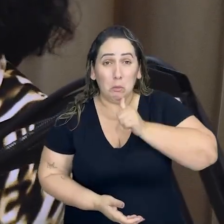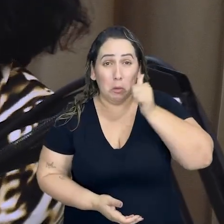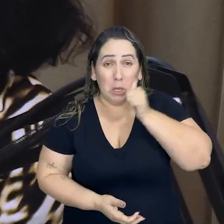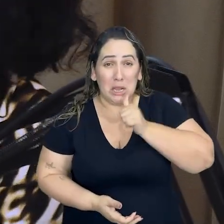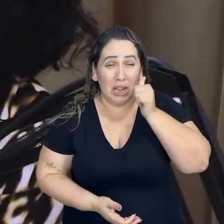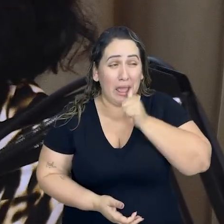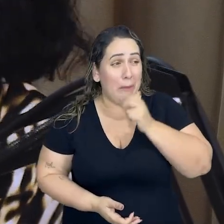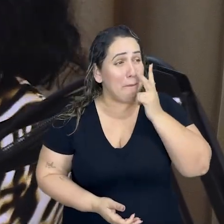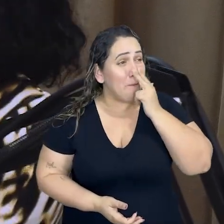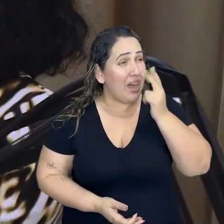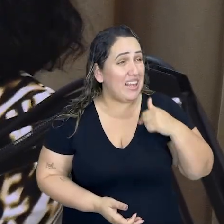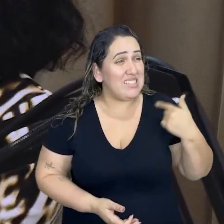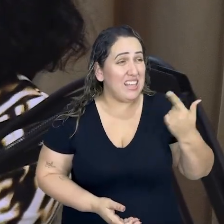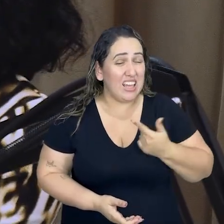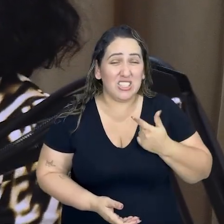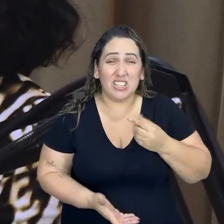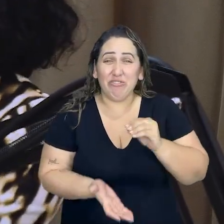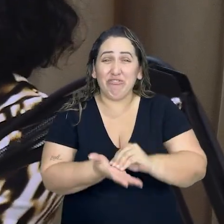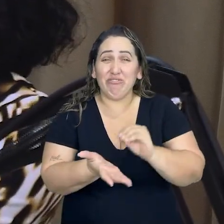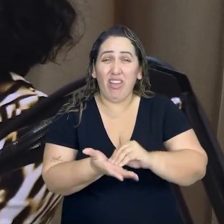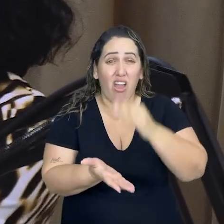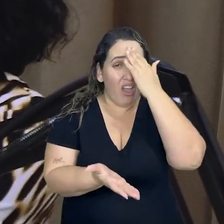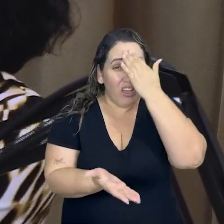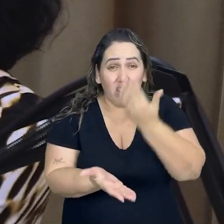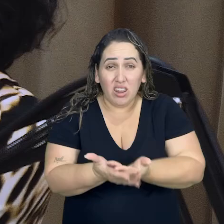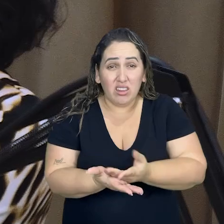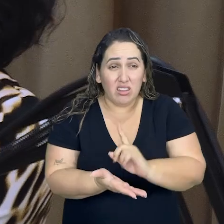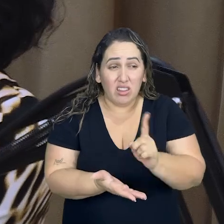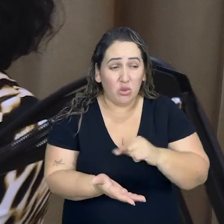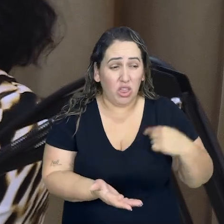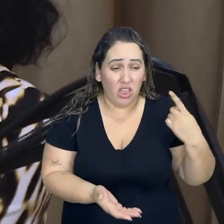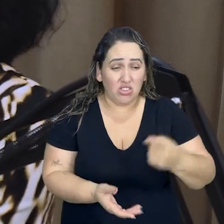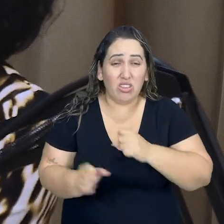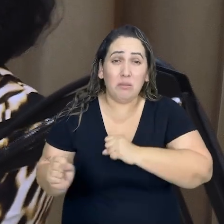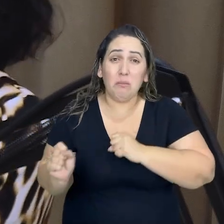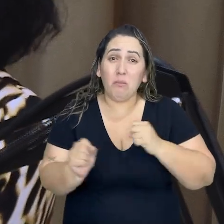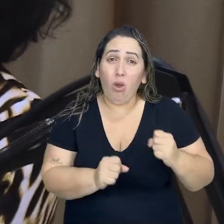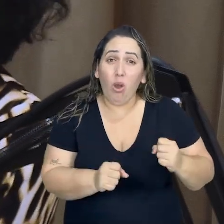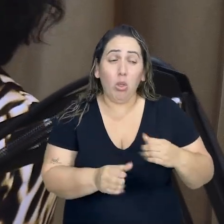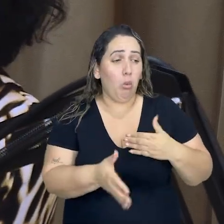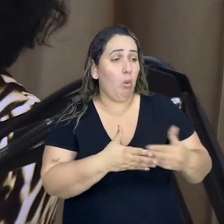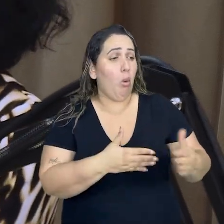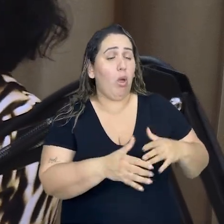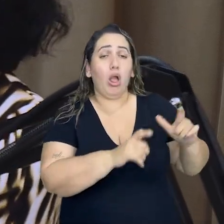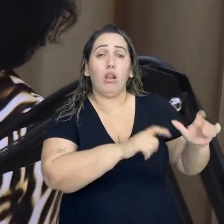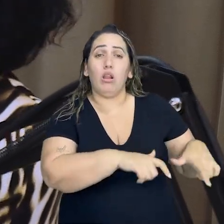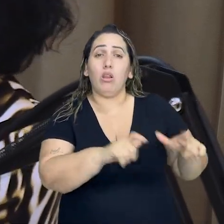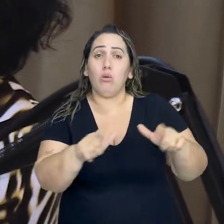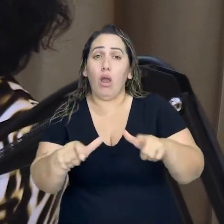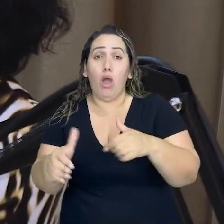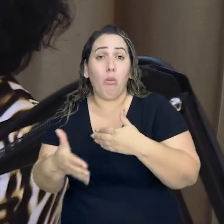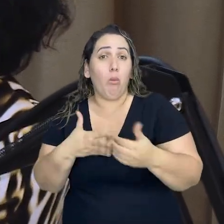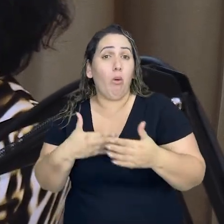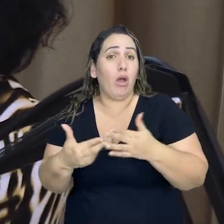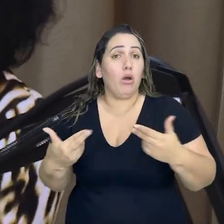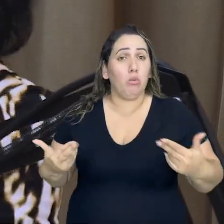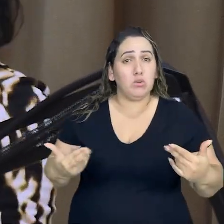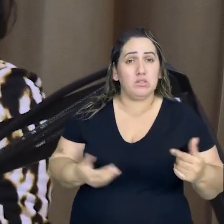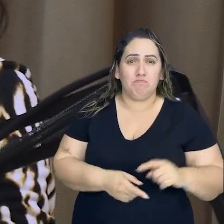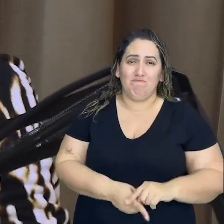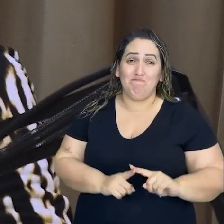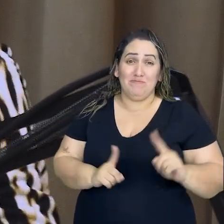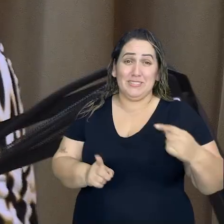até contribuem para essa falta de robustez na força feminina, em qualquer seara, certo?